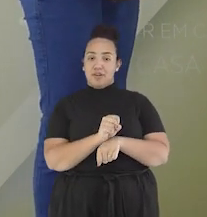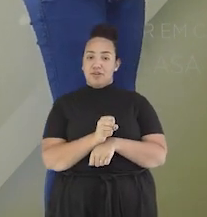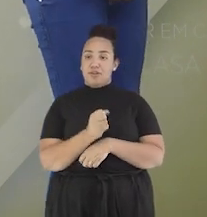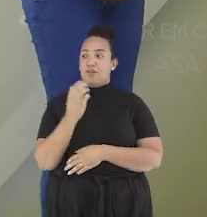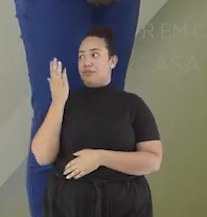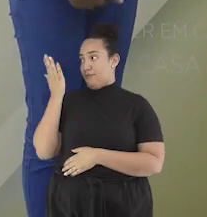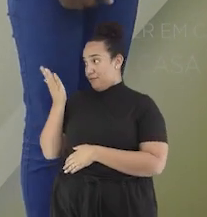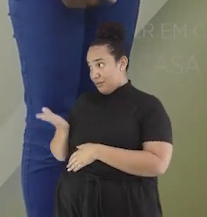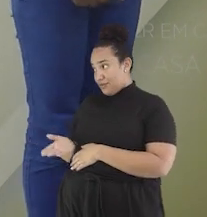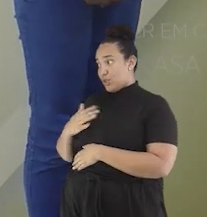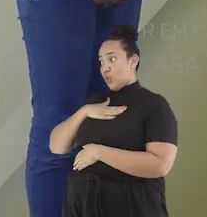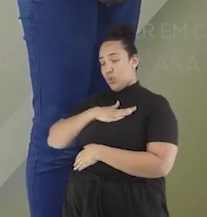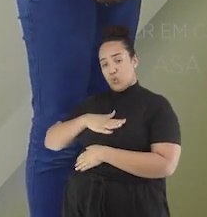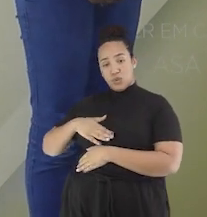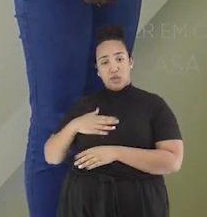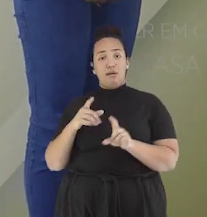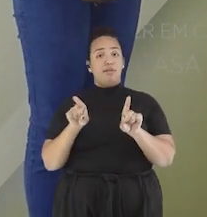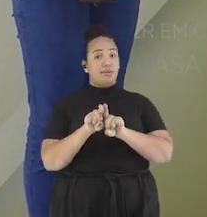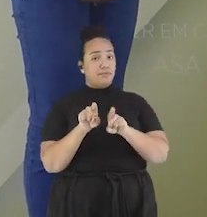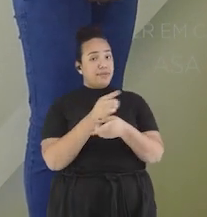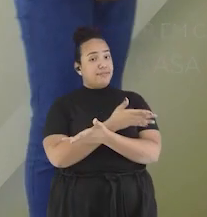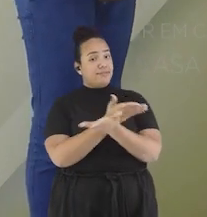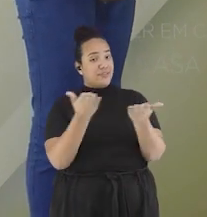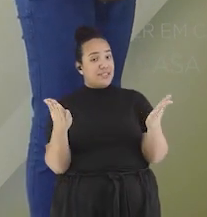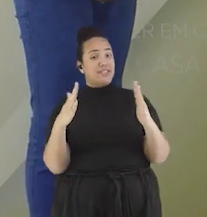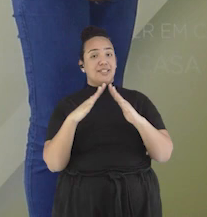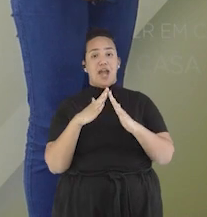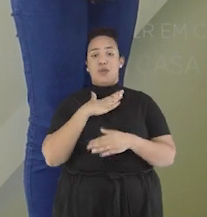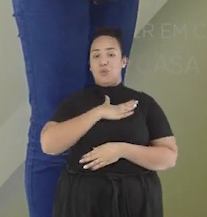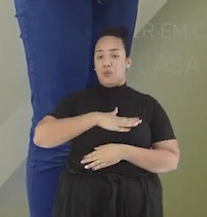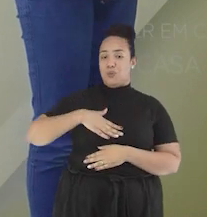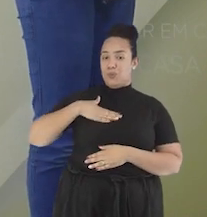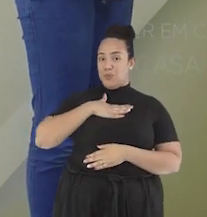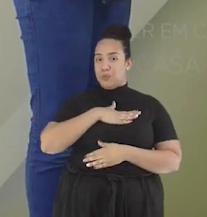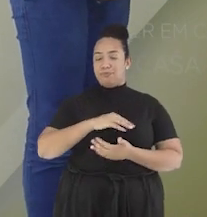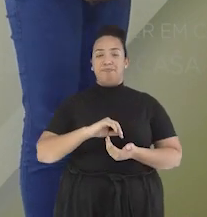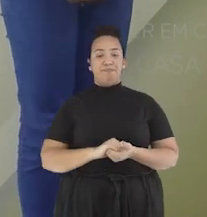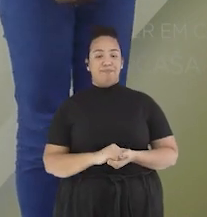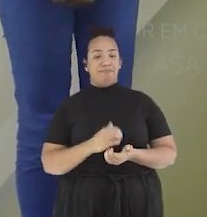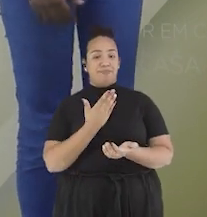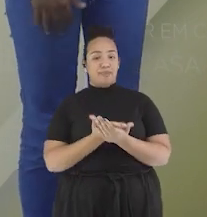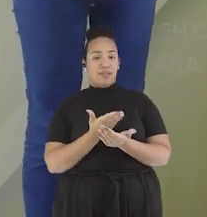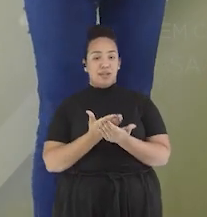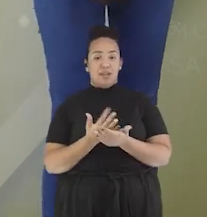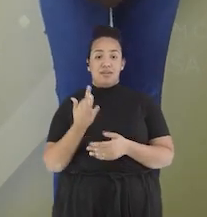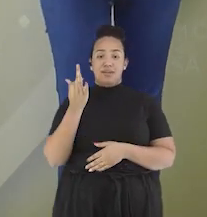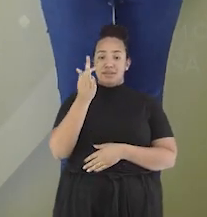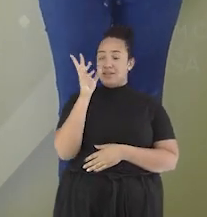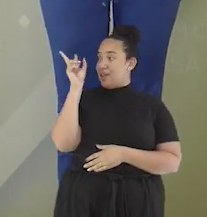tenha gostado e espero também que o pessoal de casa tenha gostado. Até a próxima e